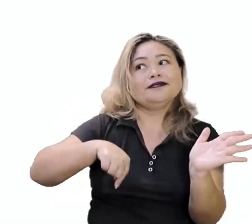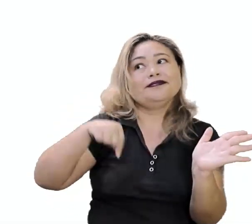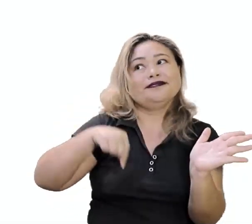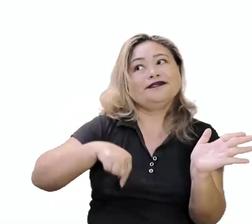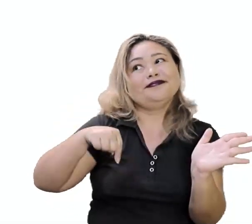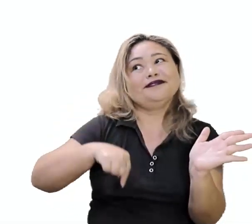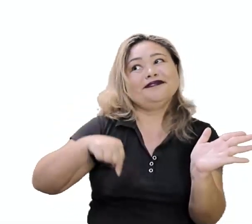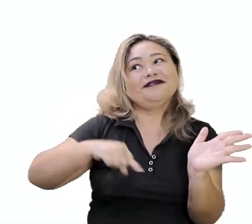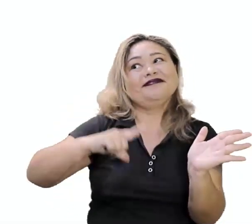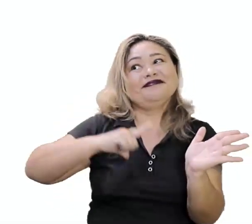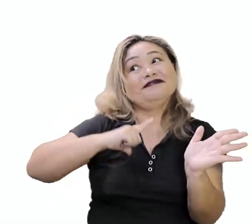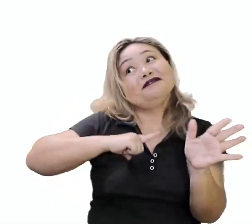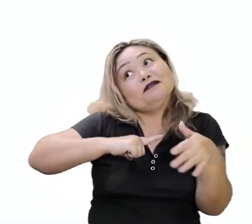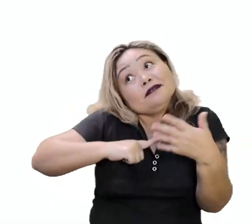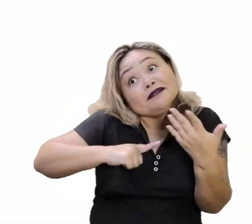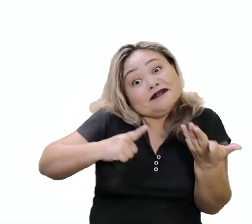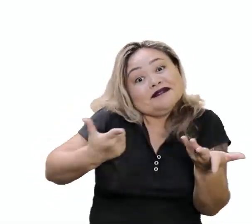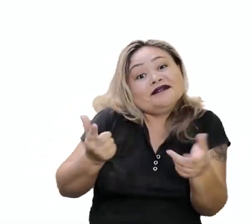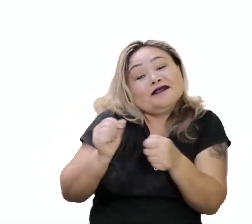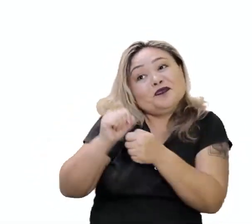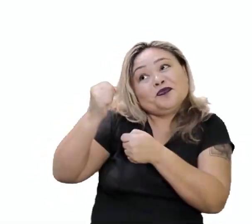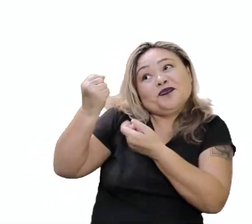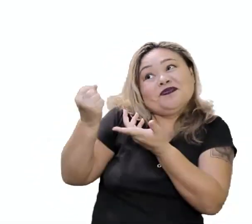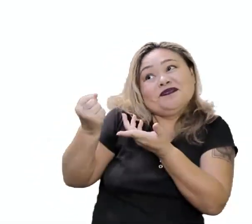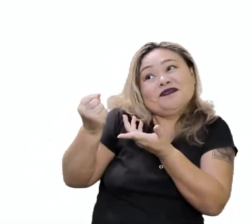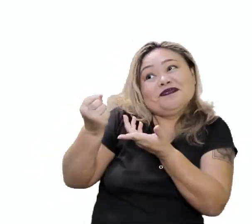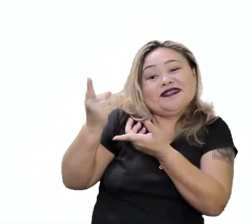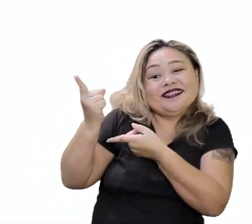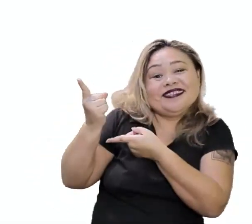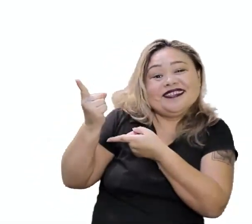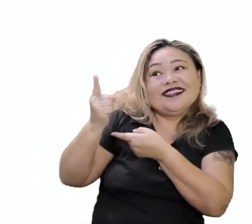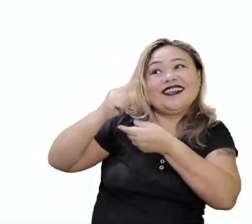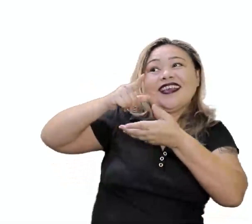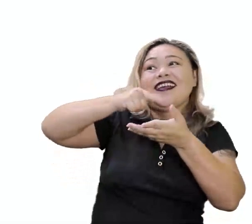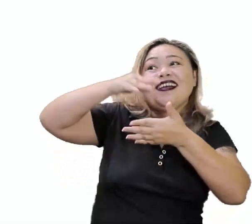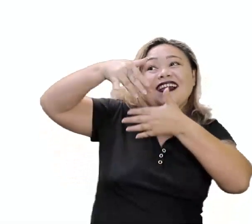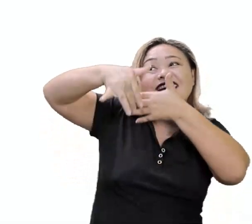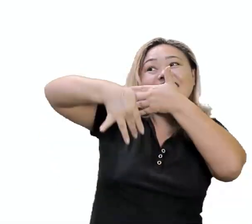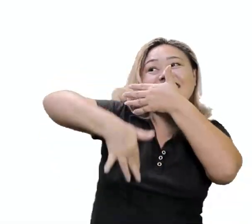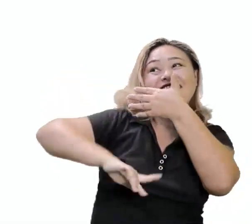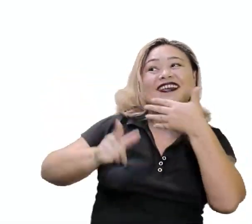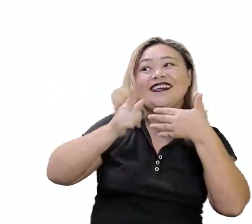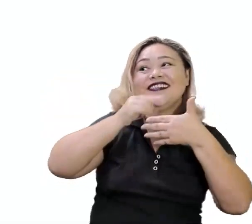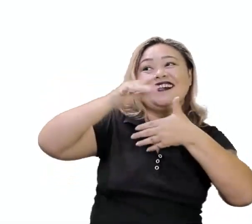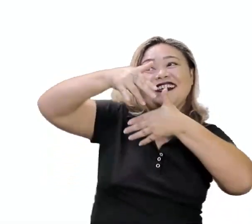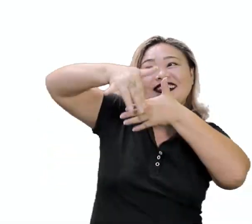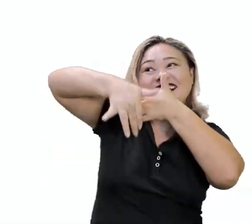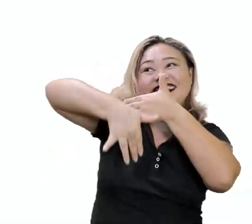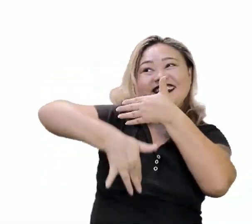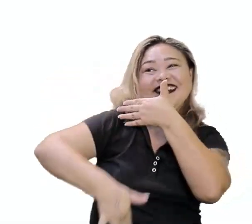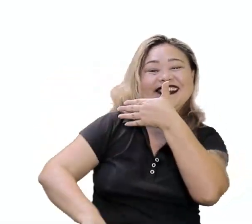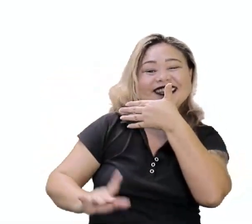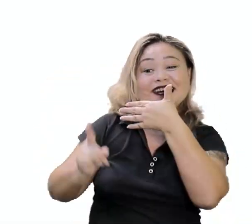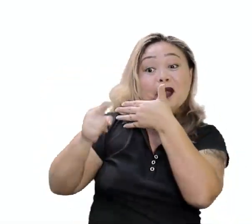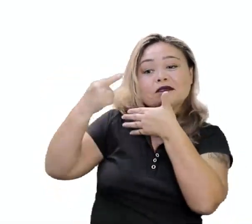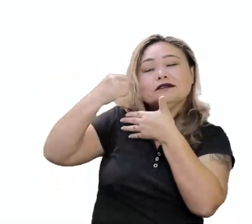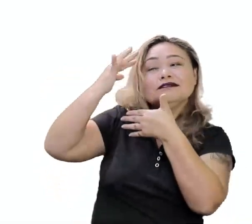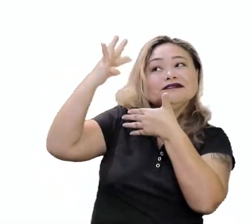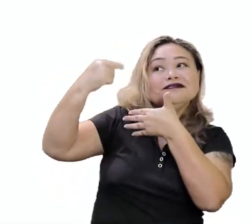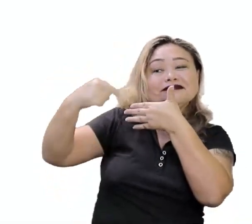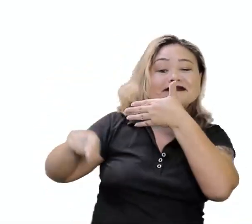Aqui você tem, então, esse corpo, olha essa queda, galera, imagina você ali